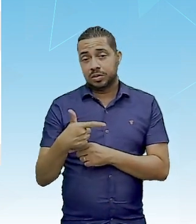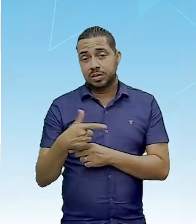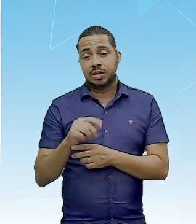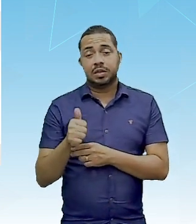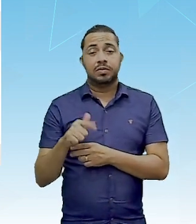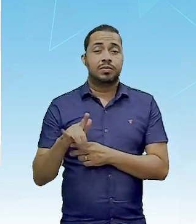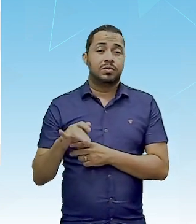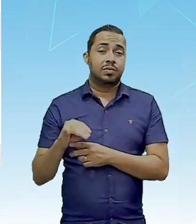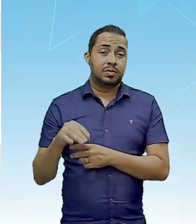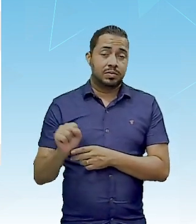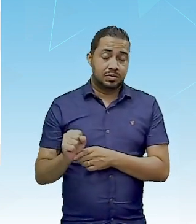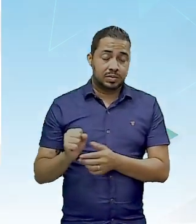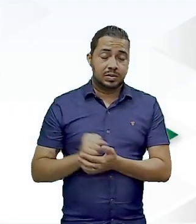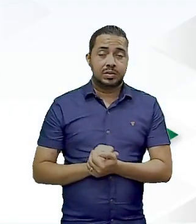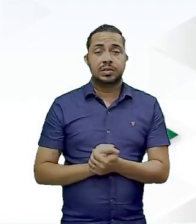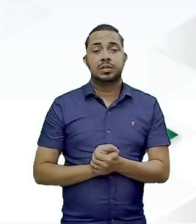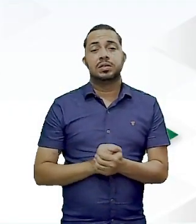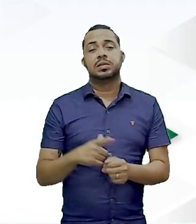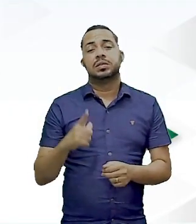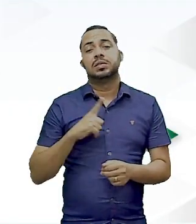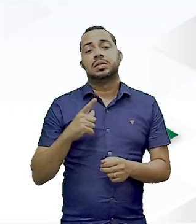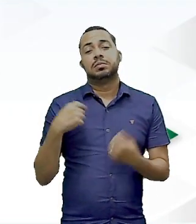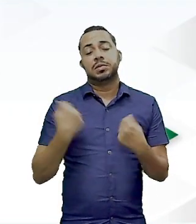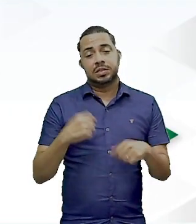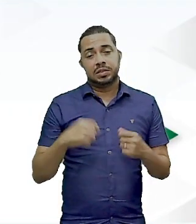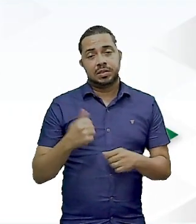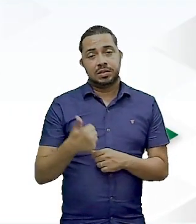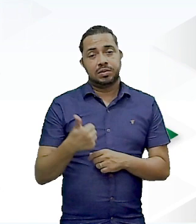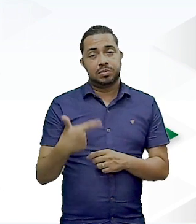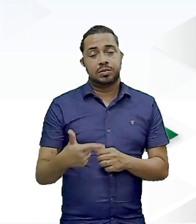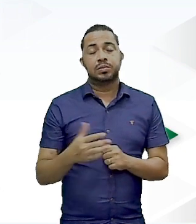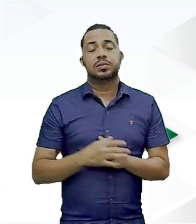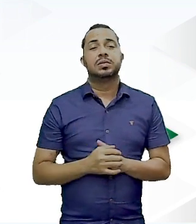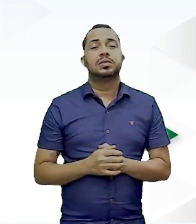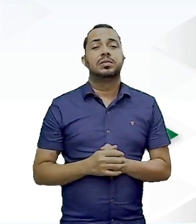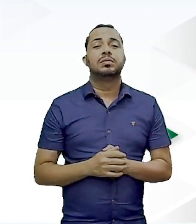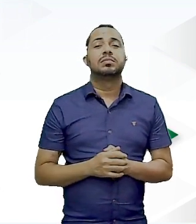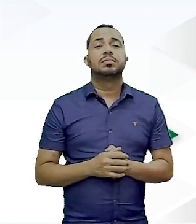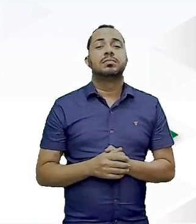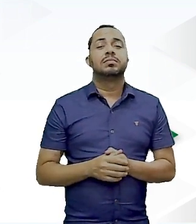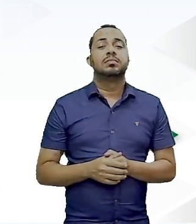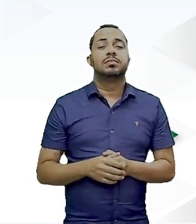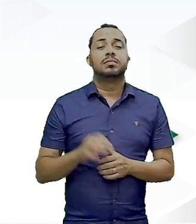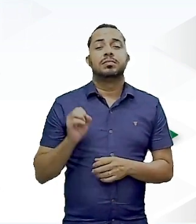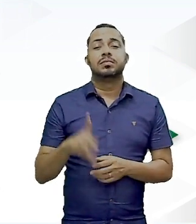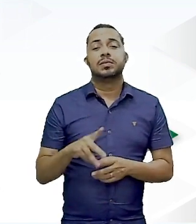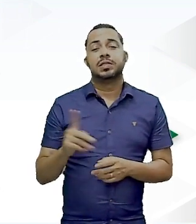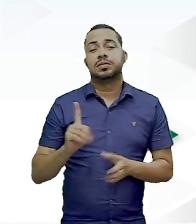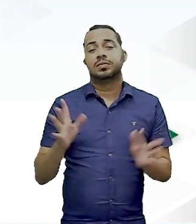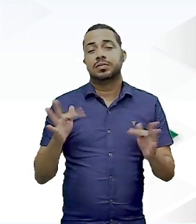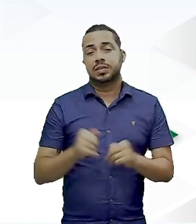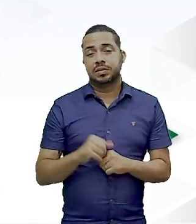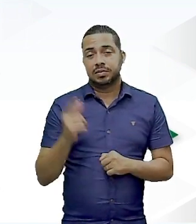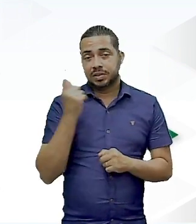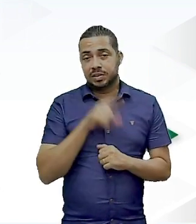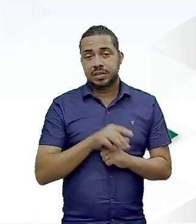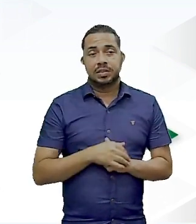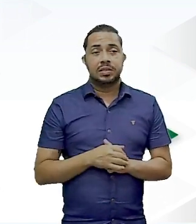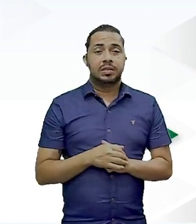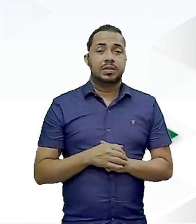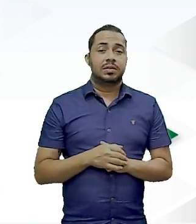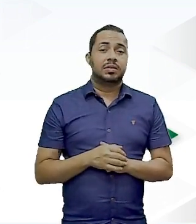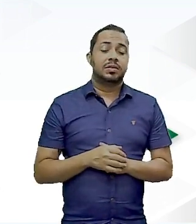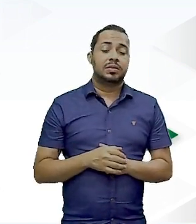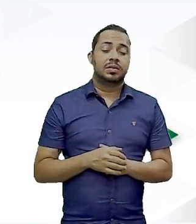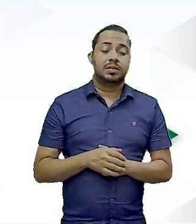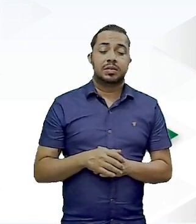todo, que são os 12 aves. Tem que ter 12 aí, tá? Não o número 12. Beleza? Mas no final vai dar certo, relaxa.